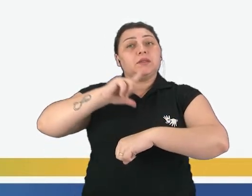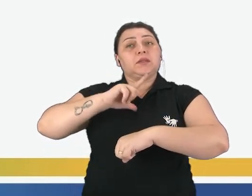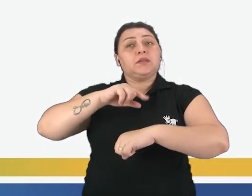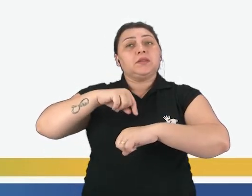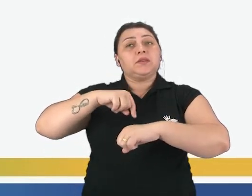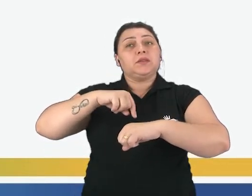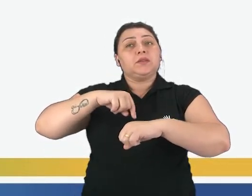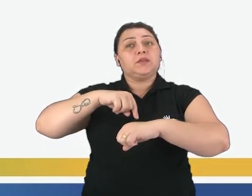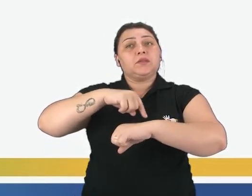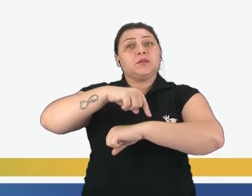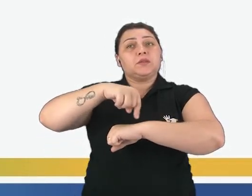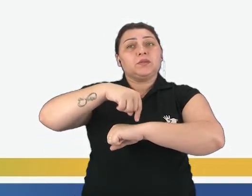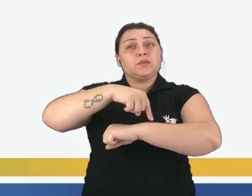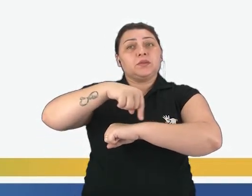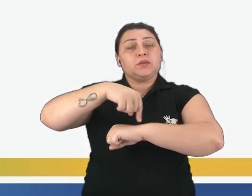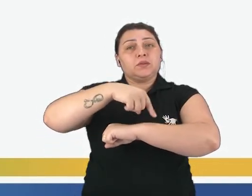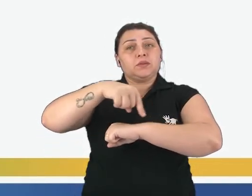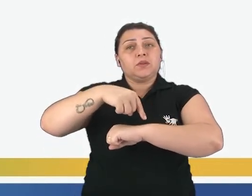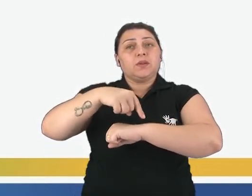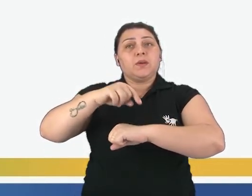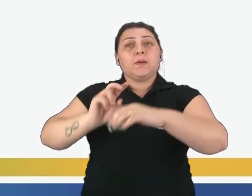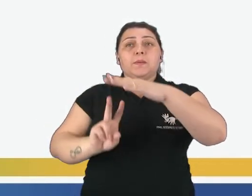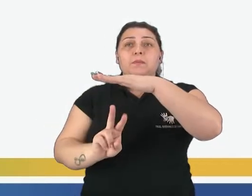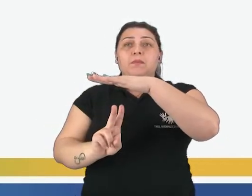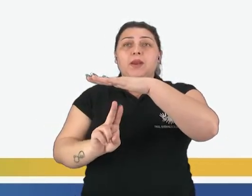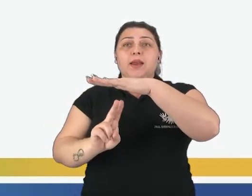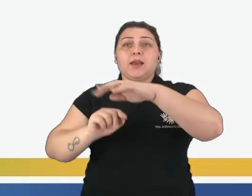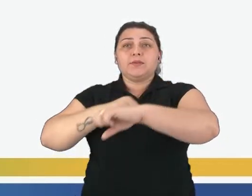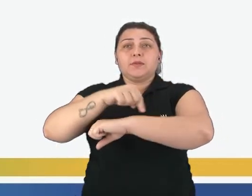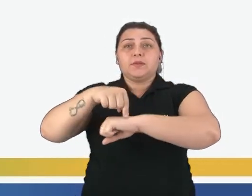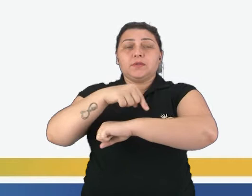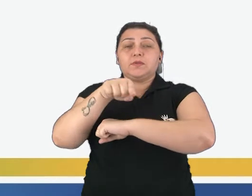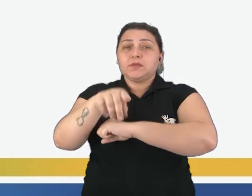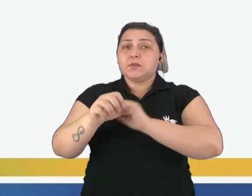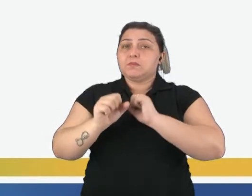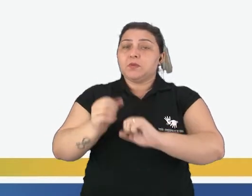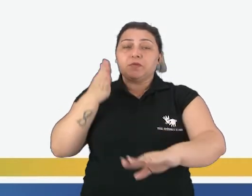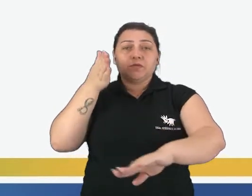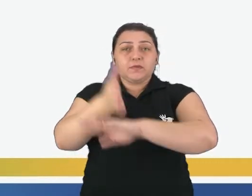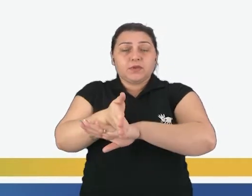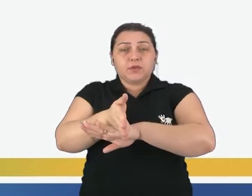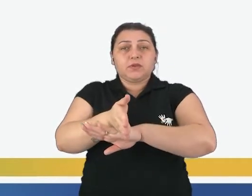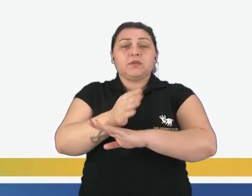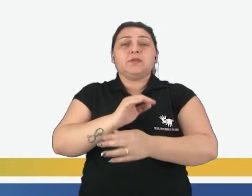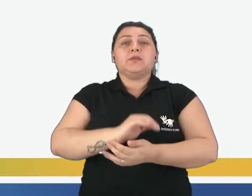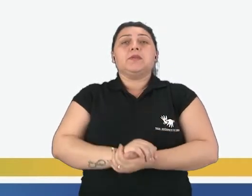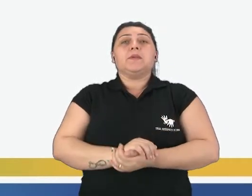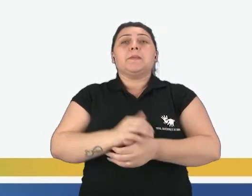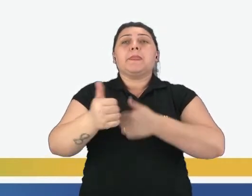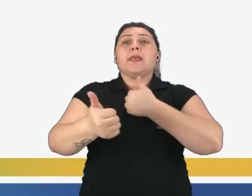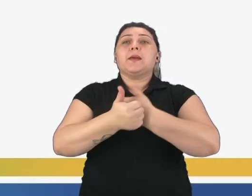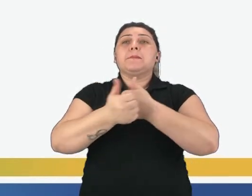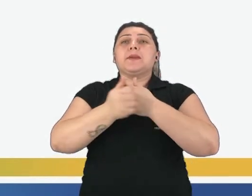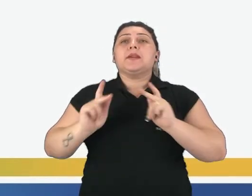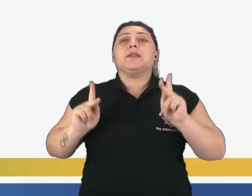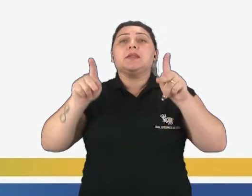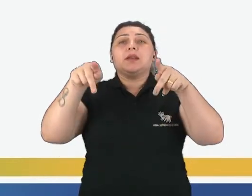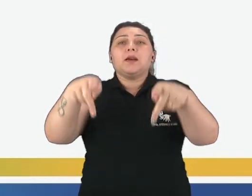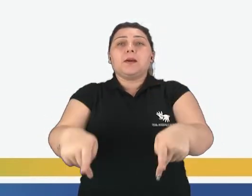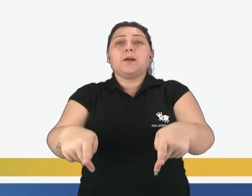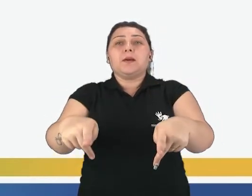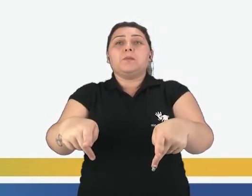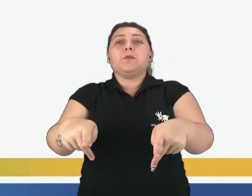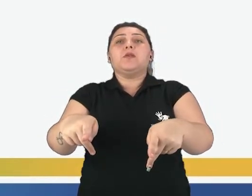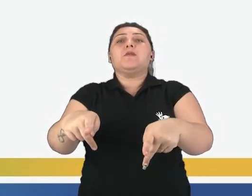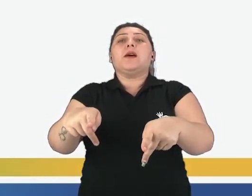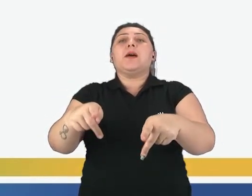né, chamada Praça do Relógio, aqui em Rio Branco. Você pode visitar ela ali perto da ponte que vai ali para o bairro